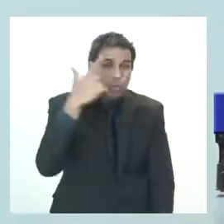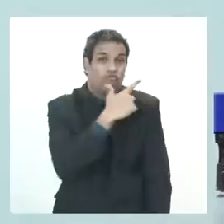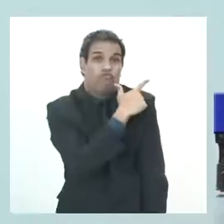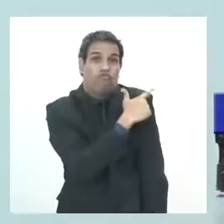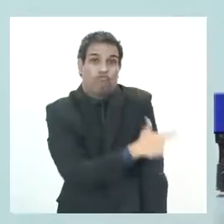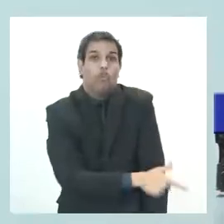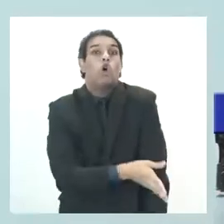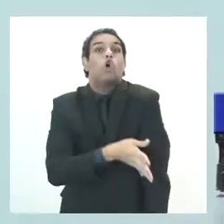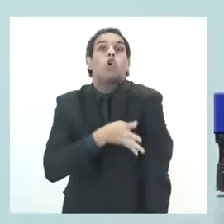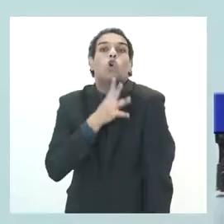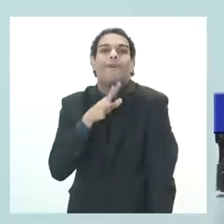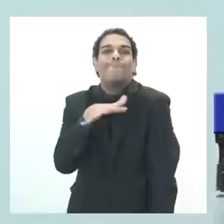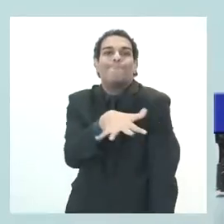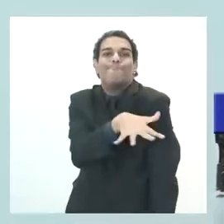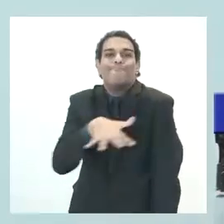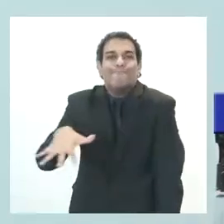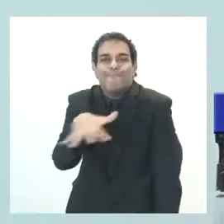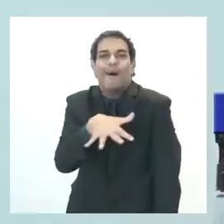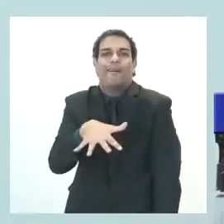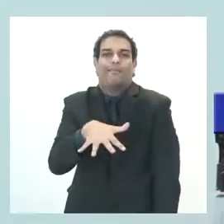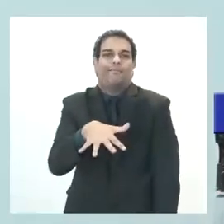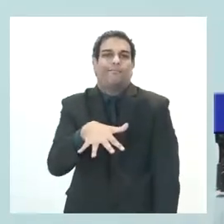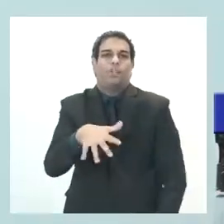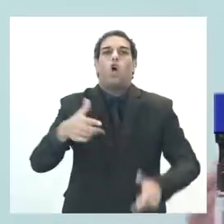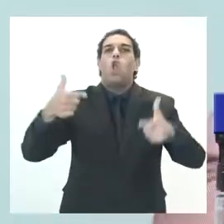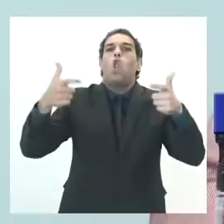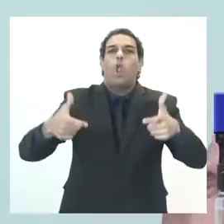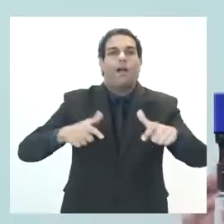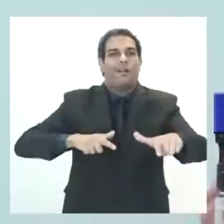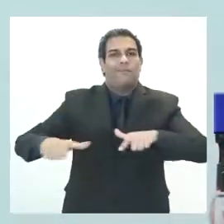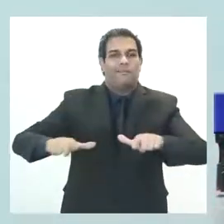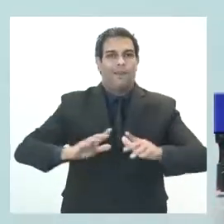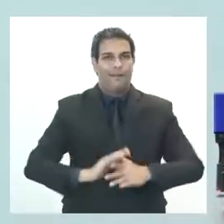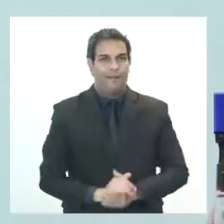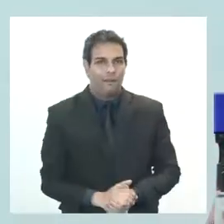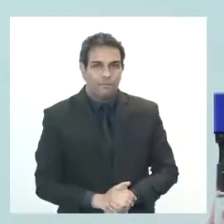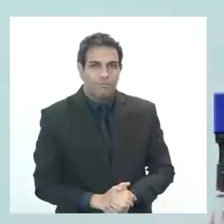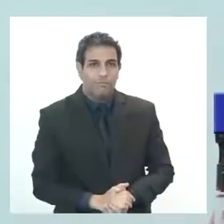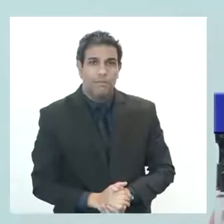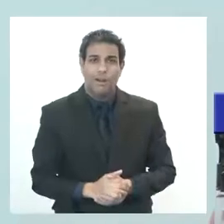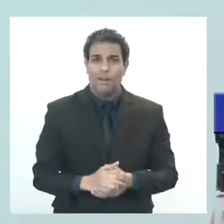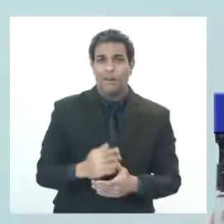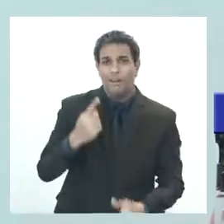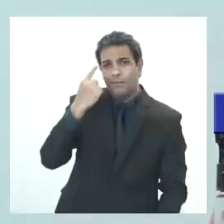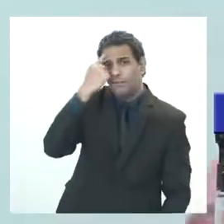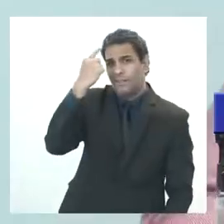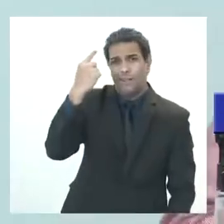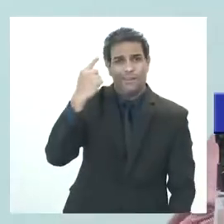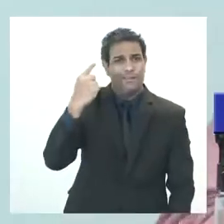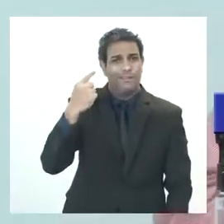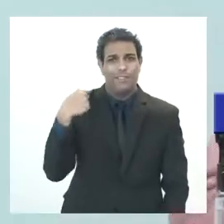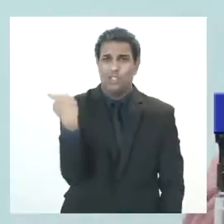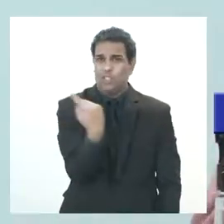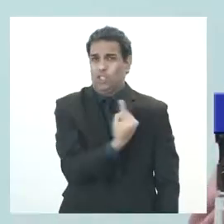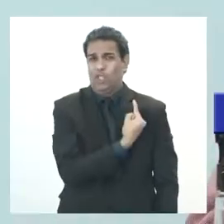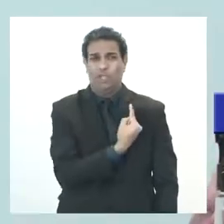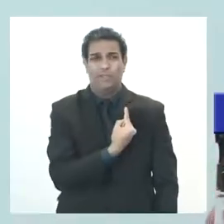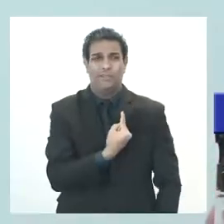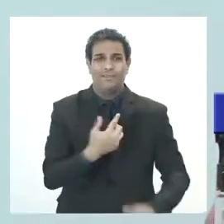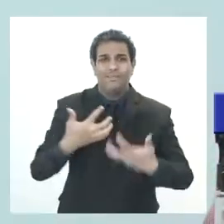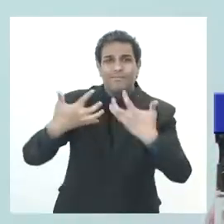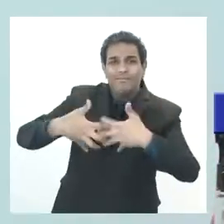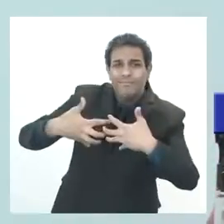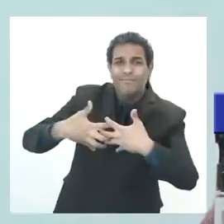que entendam do meio de ser né então A ideia é a gente aqui tá para